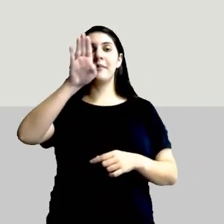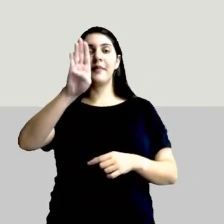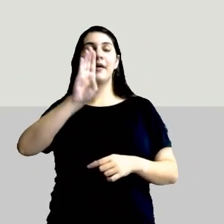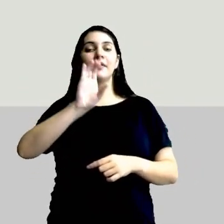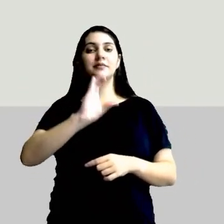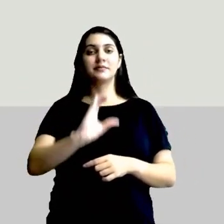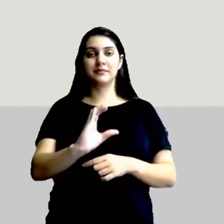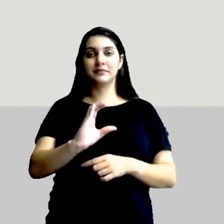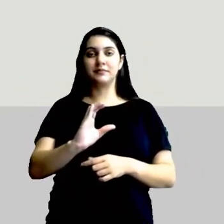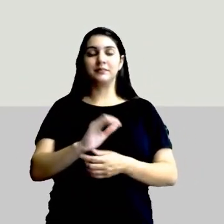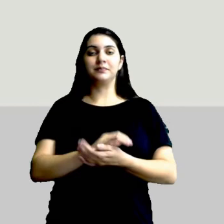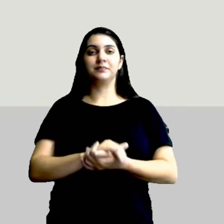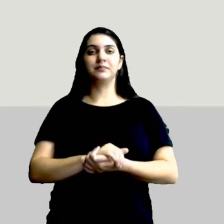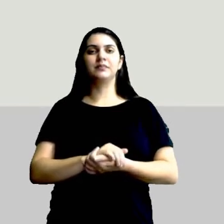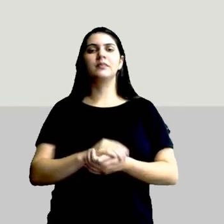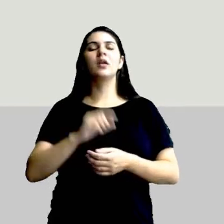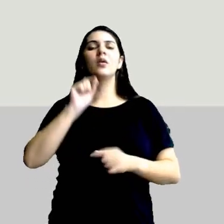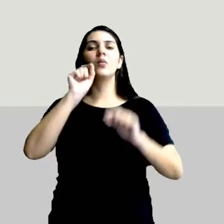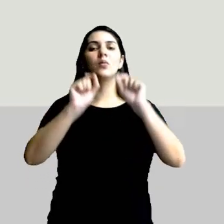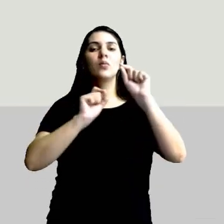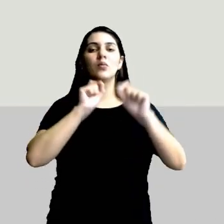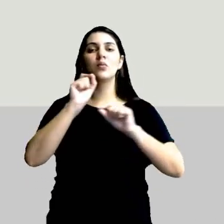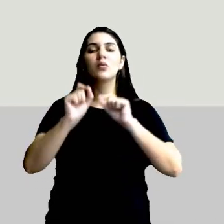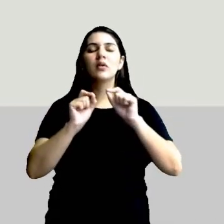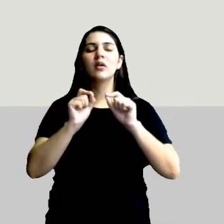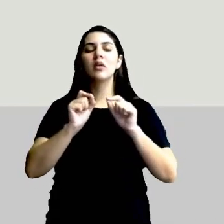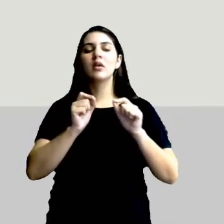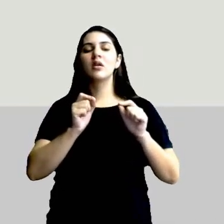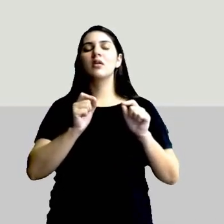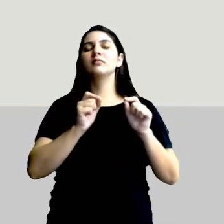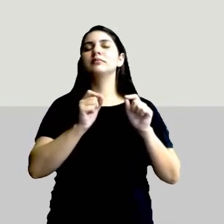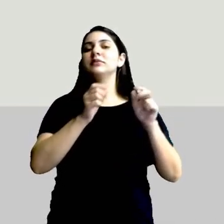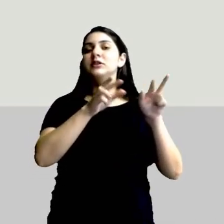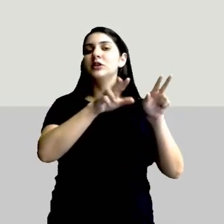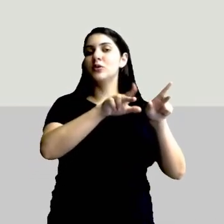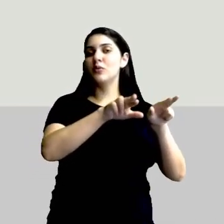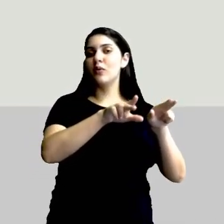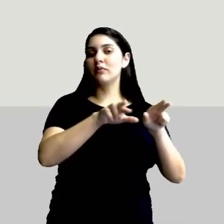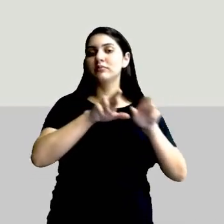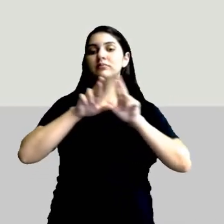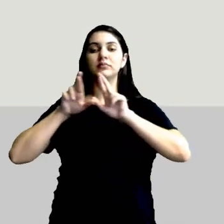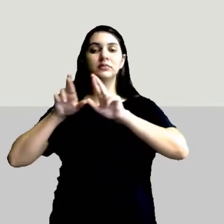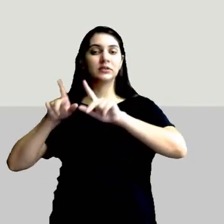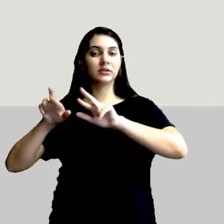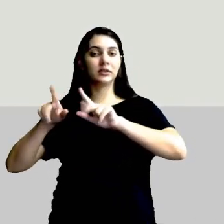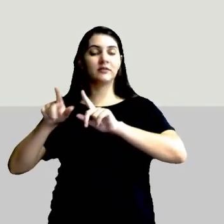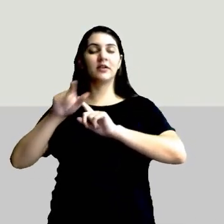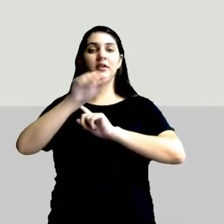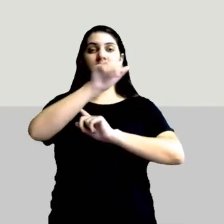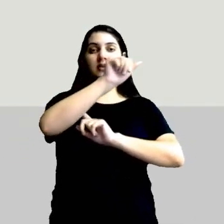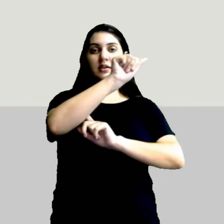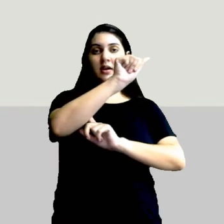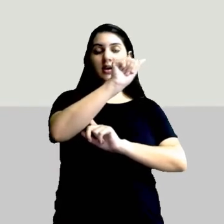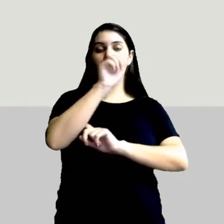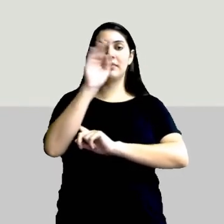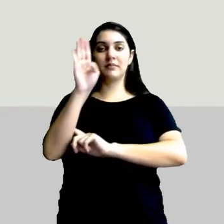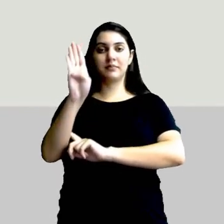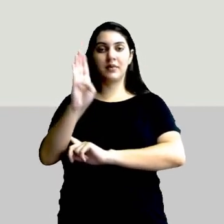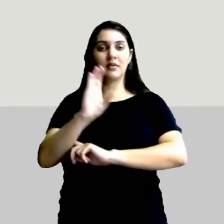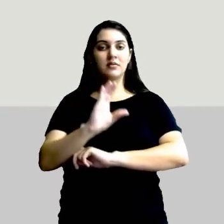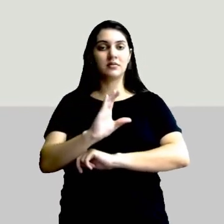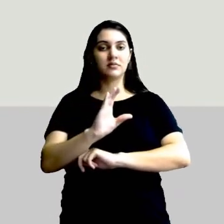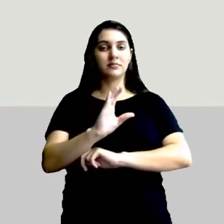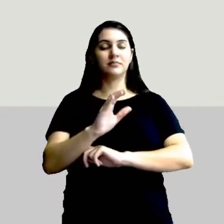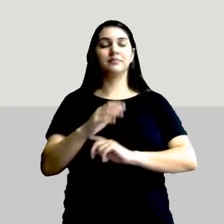imagem B, imagem C. O que há de comum e diferente entre as imagens A e a imagem